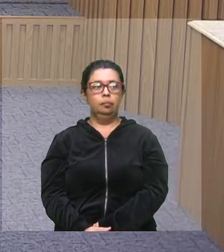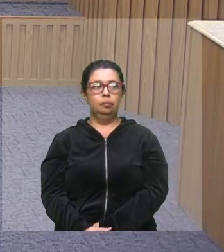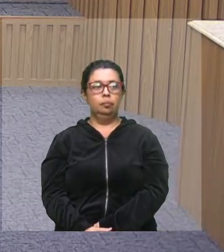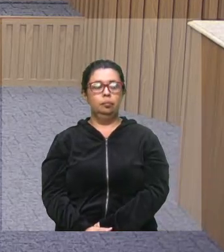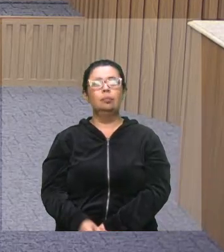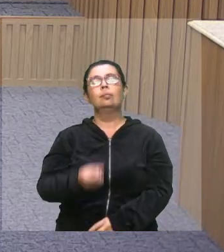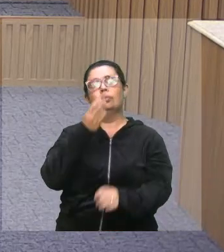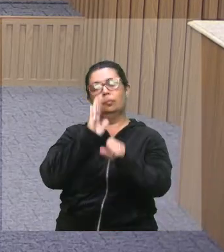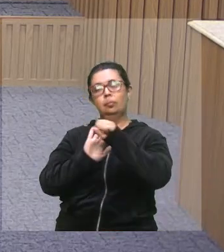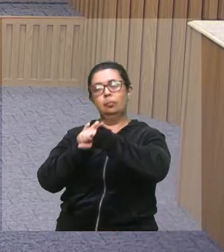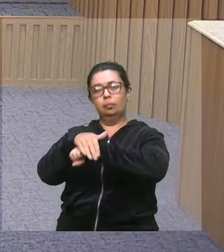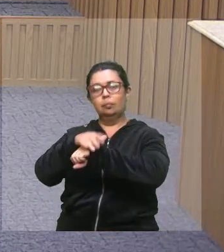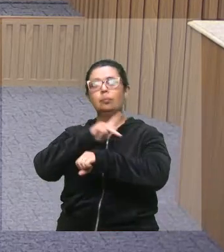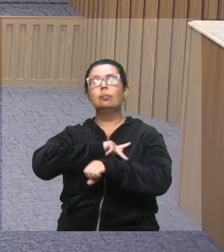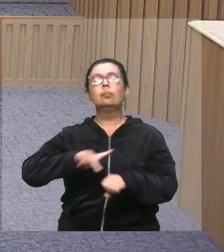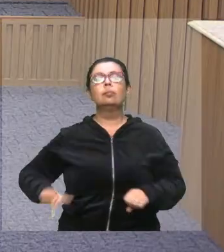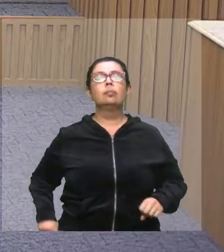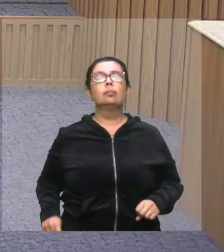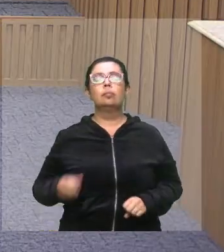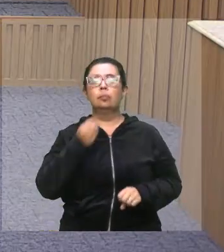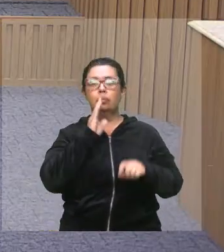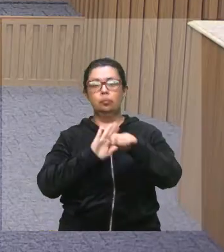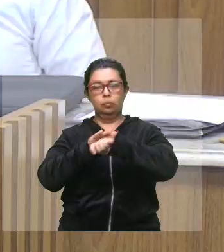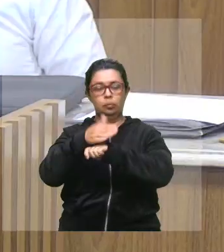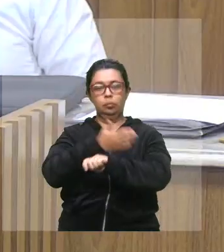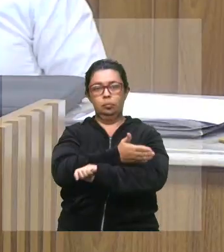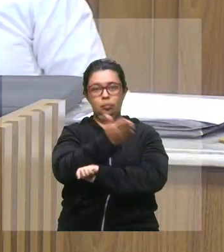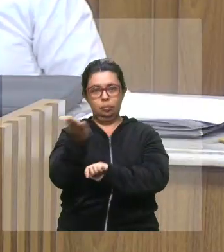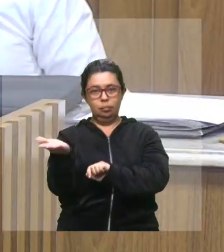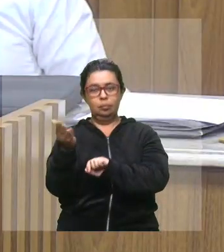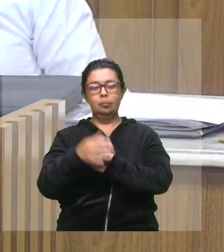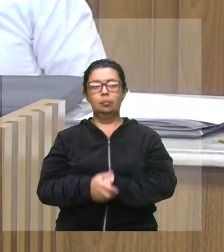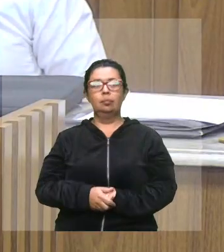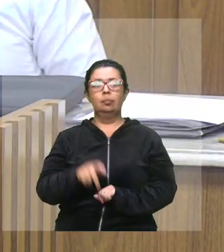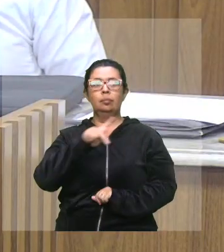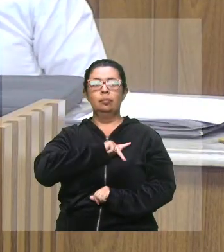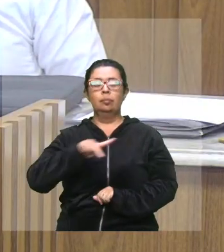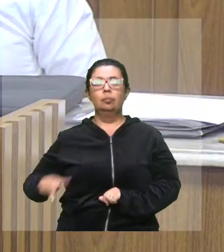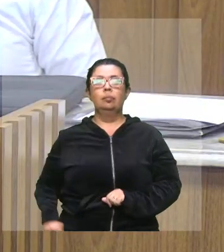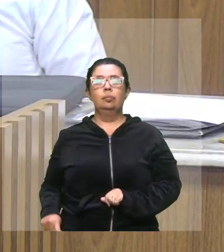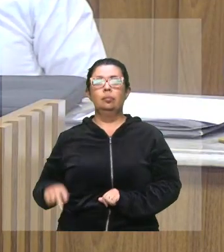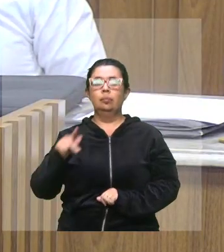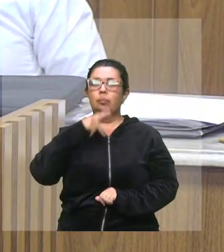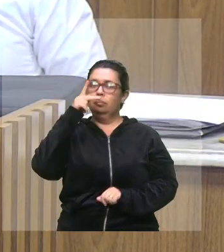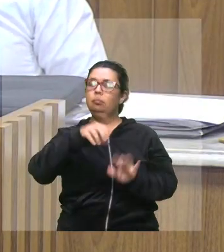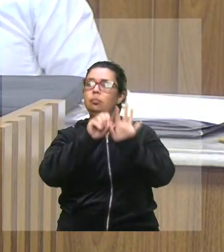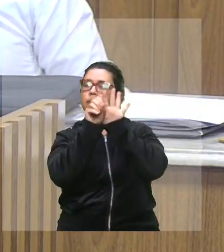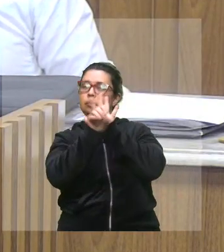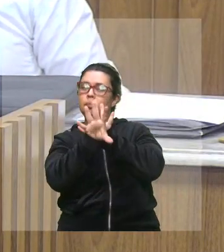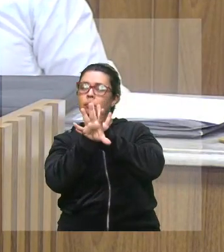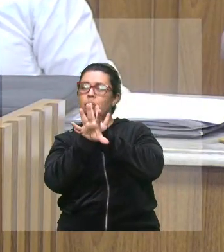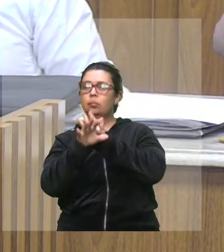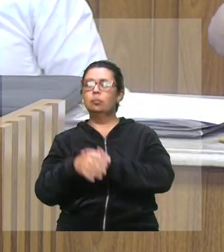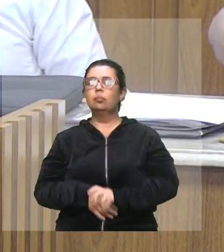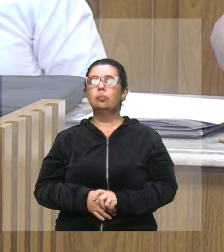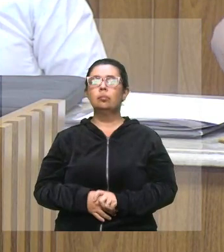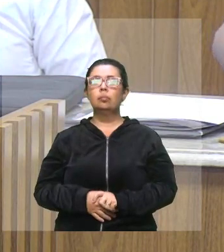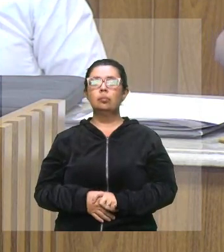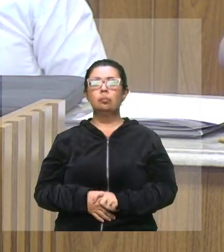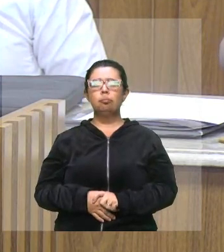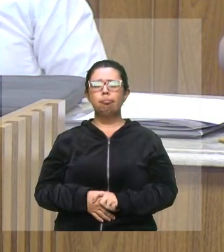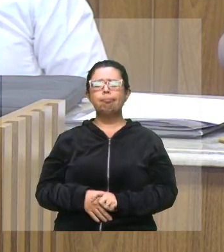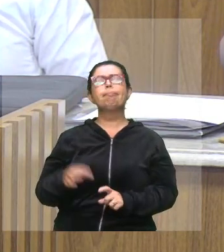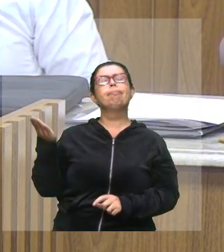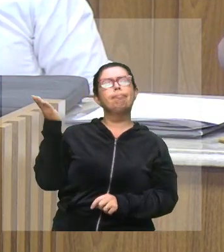Boa noite, senhor presidente. Boa noite a todos. Senhor presidente, estarei falando de algumas indicações antigas